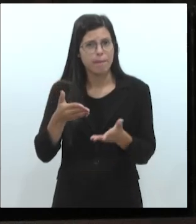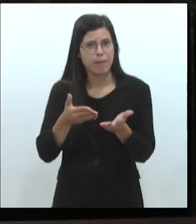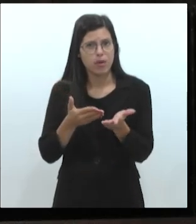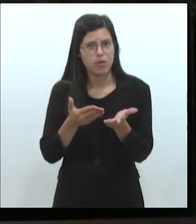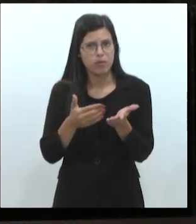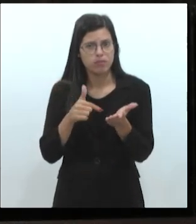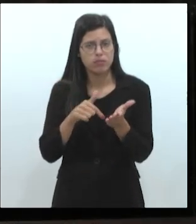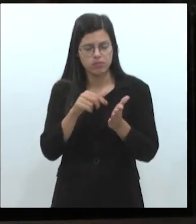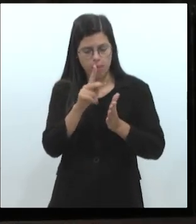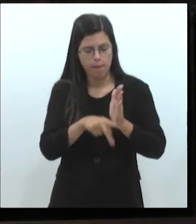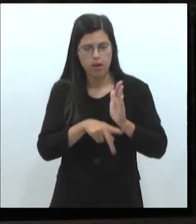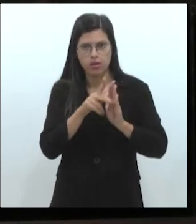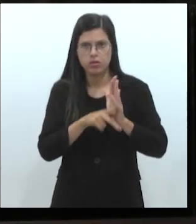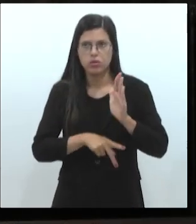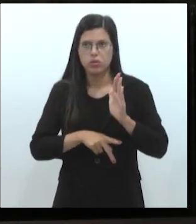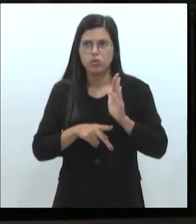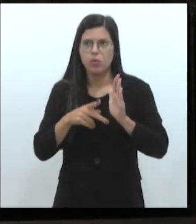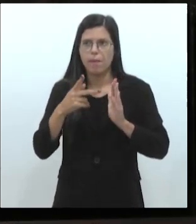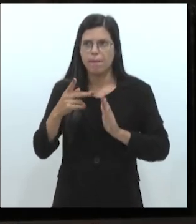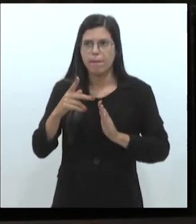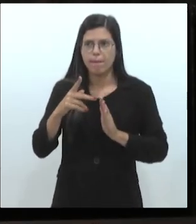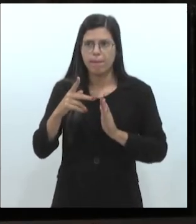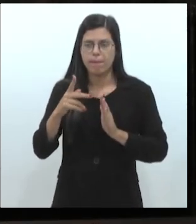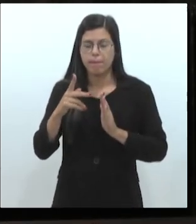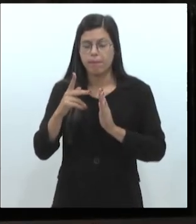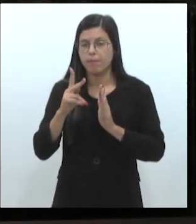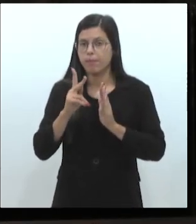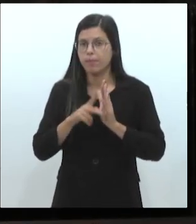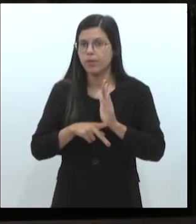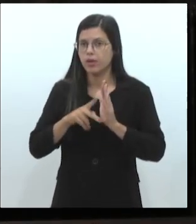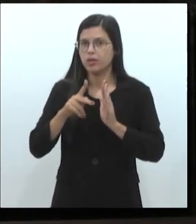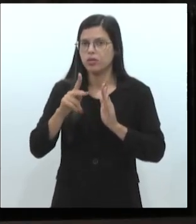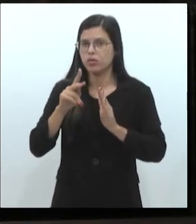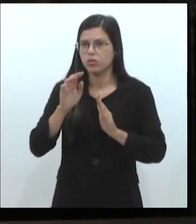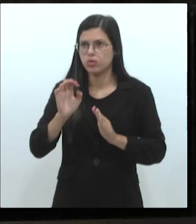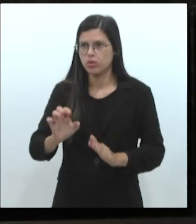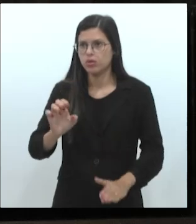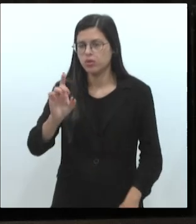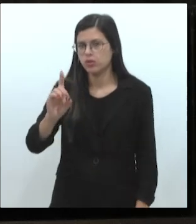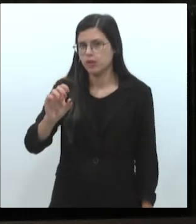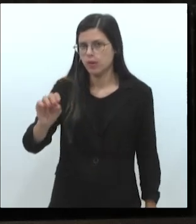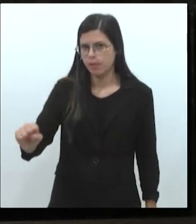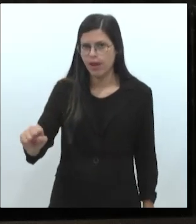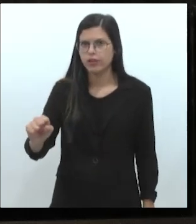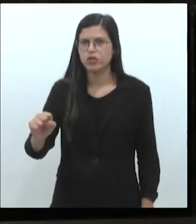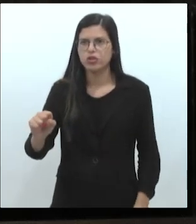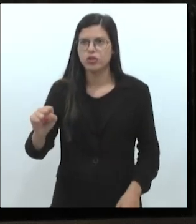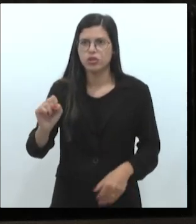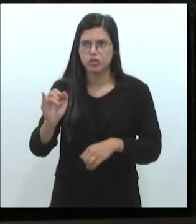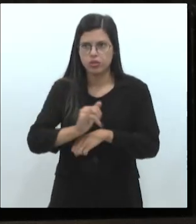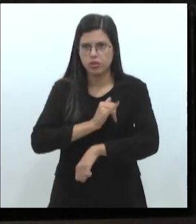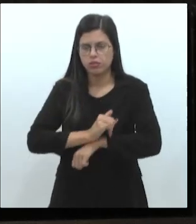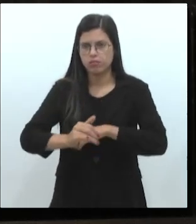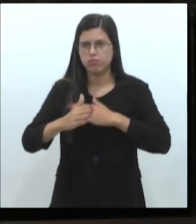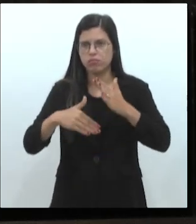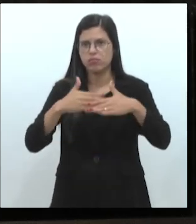Plano de Estratégico de Desenvolvimento Econômico e Social do Estado.